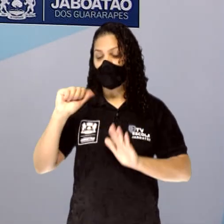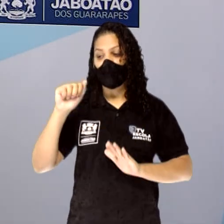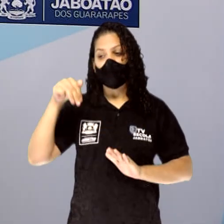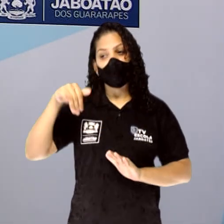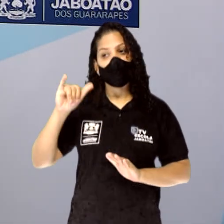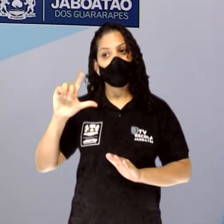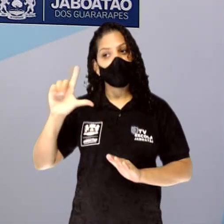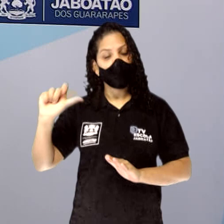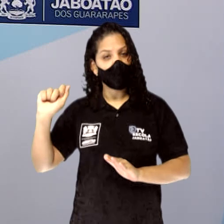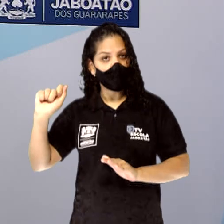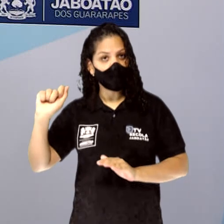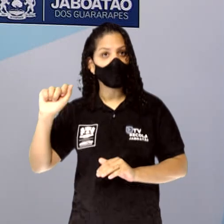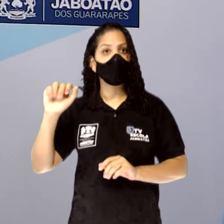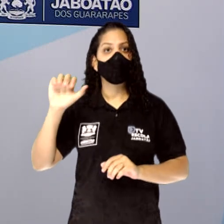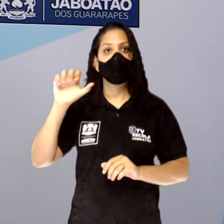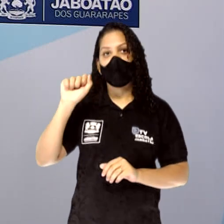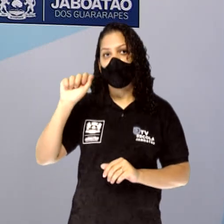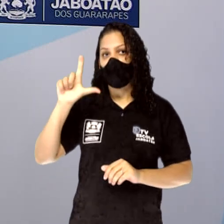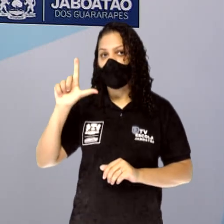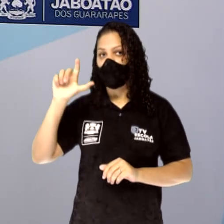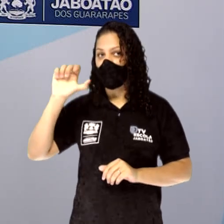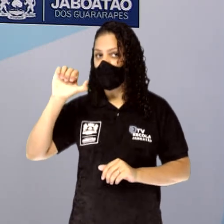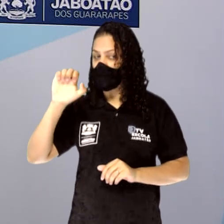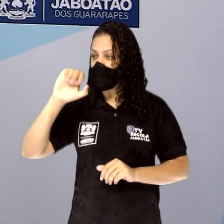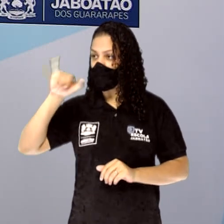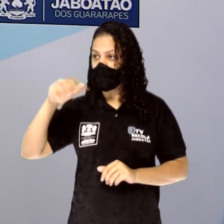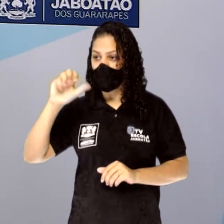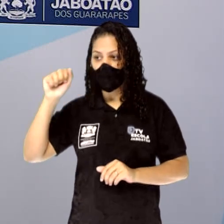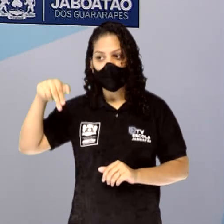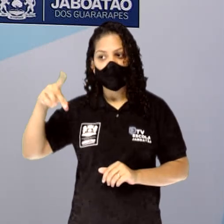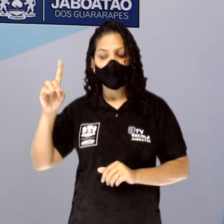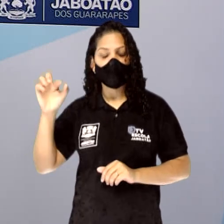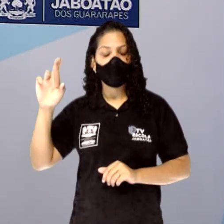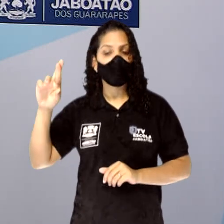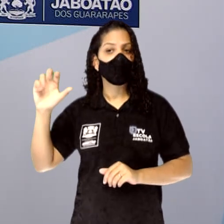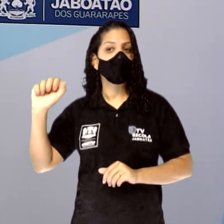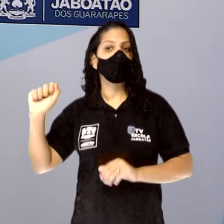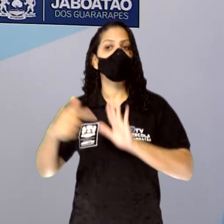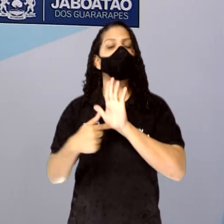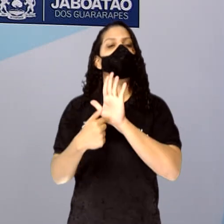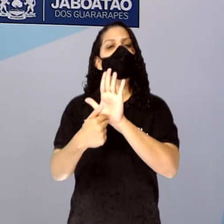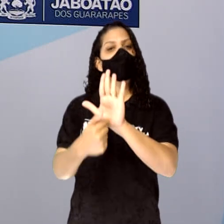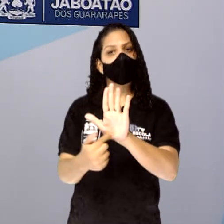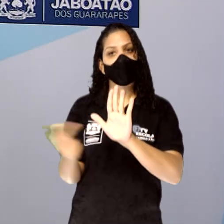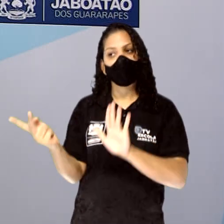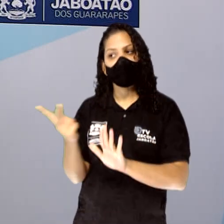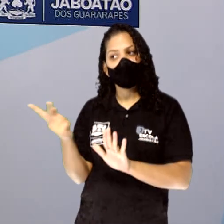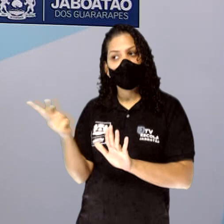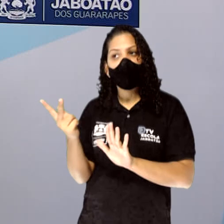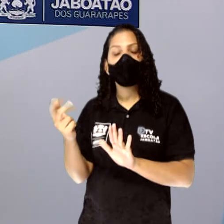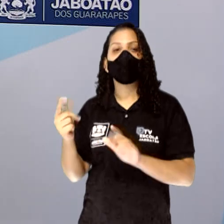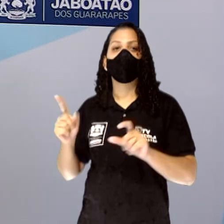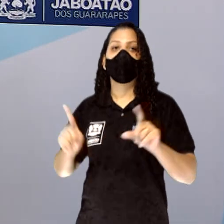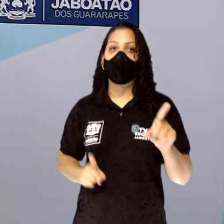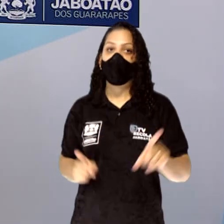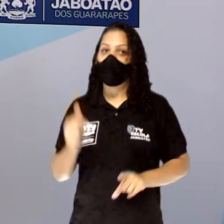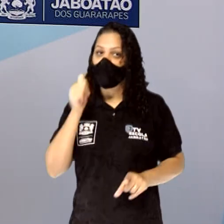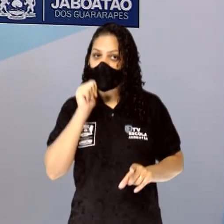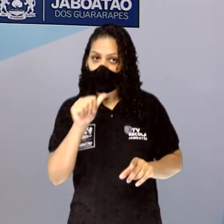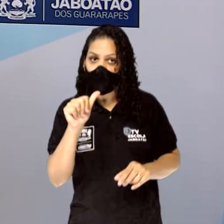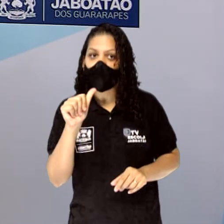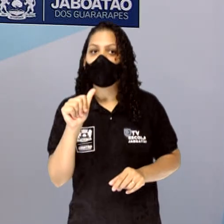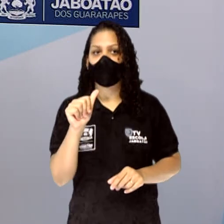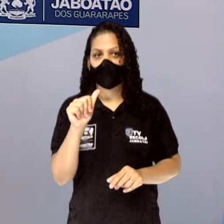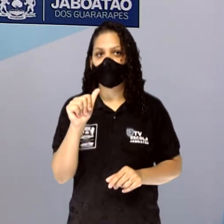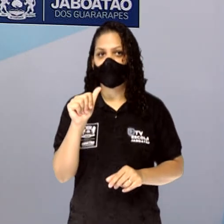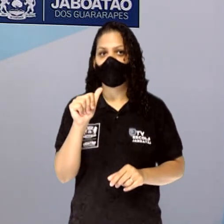from Colombia. Então, percebam aí que ela está apresentando as primas dela, Camila